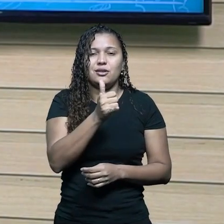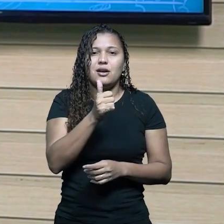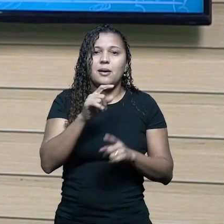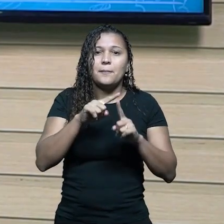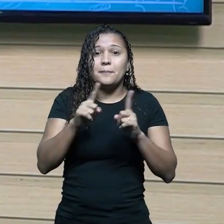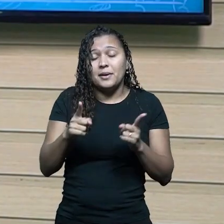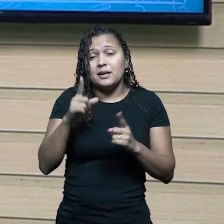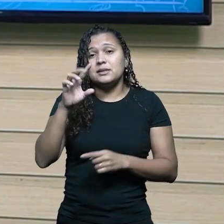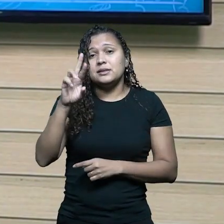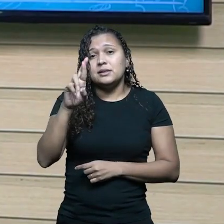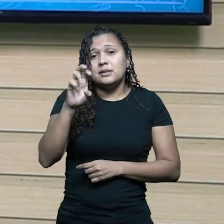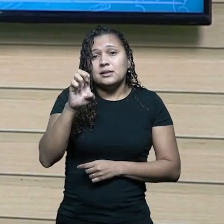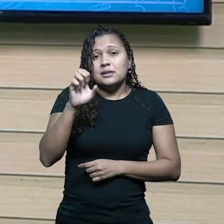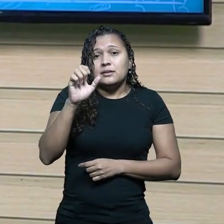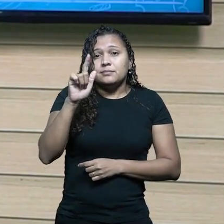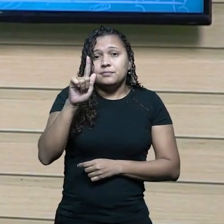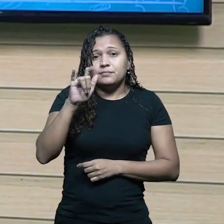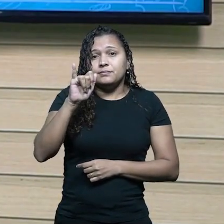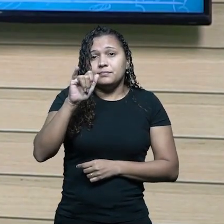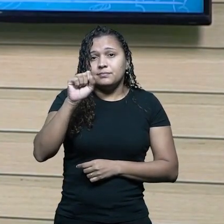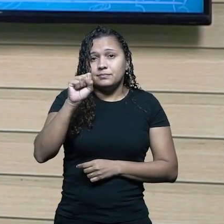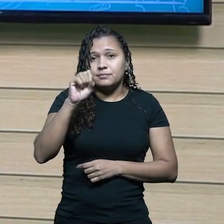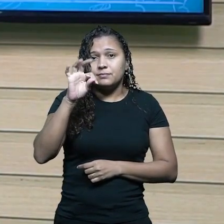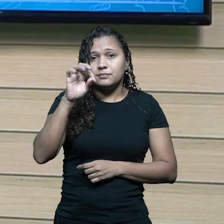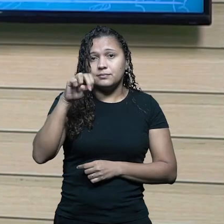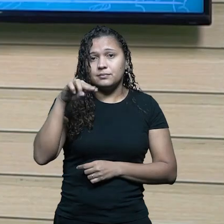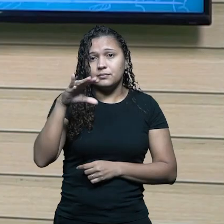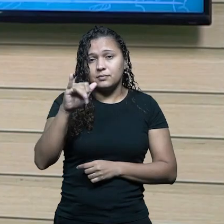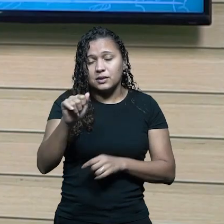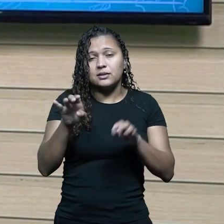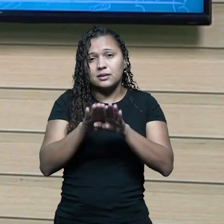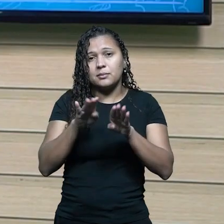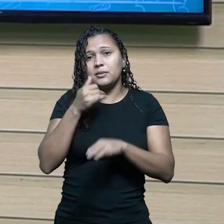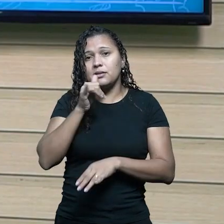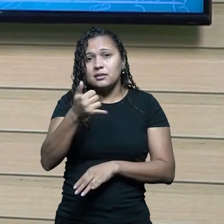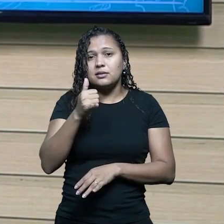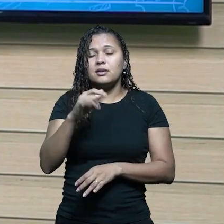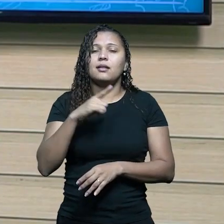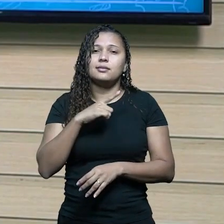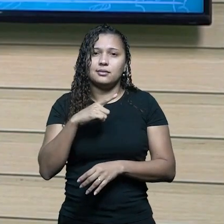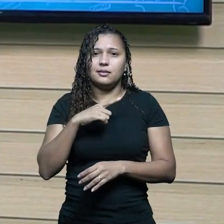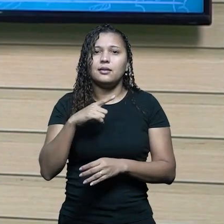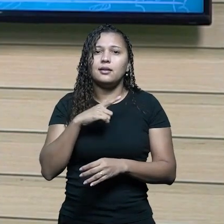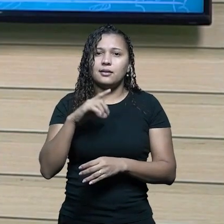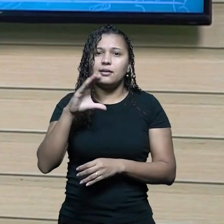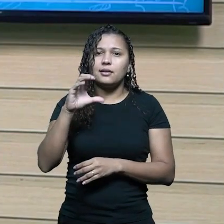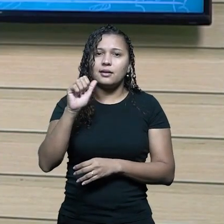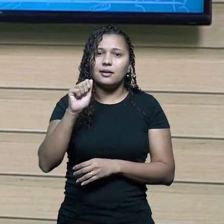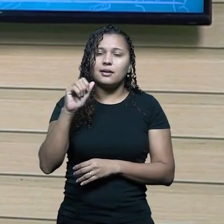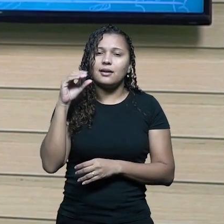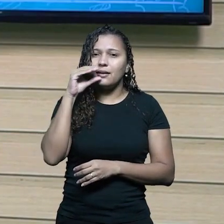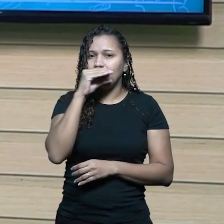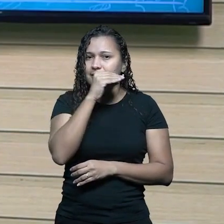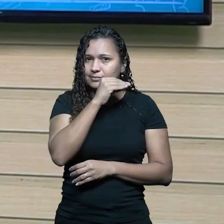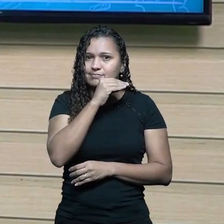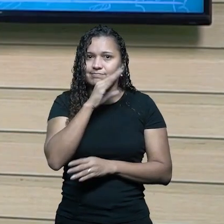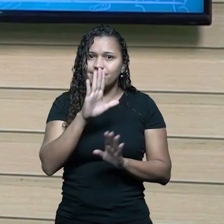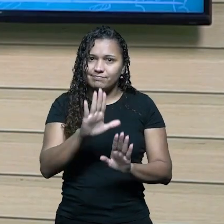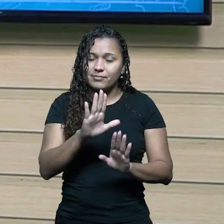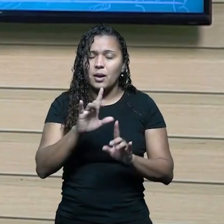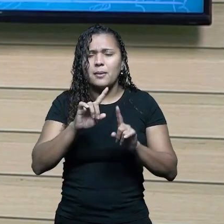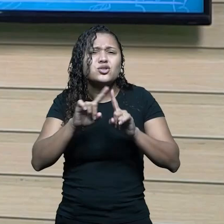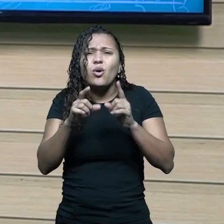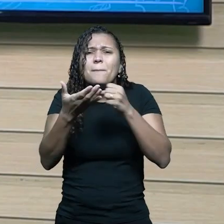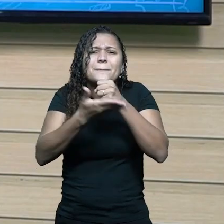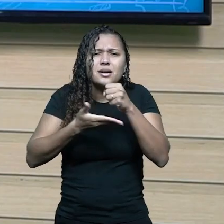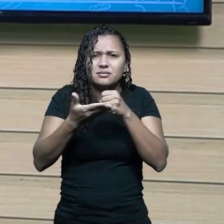elétrica, assim como a de resistência, só que a resistência ela também, por conta da eletricidade, vai gerar calor. Tá? É uma